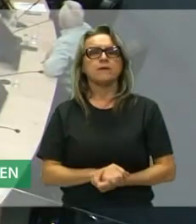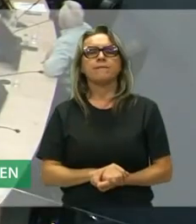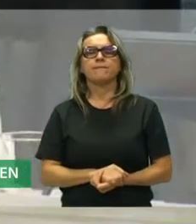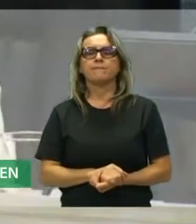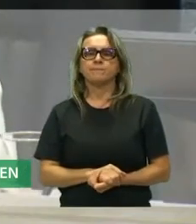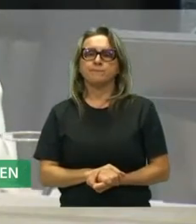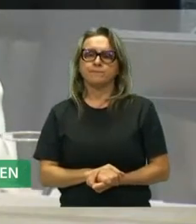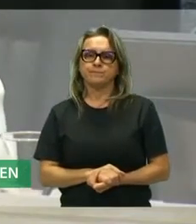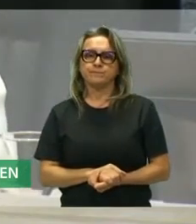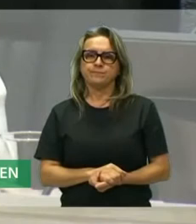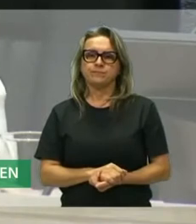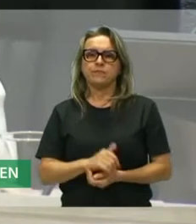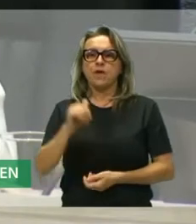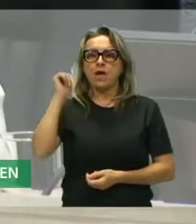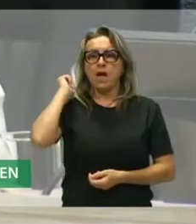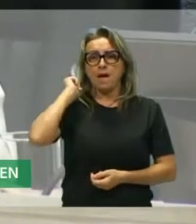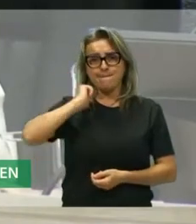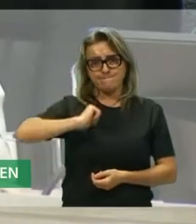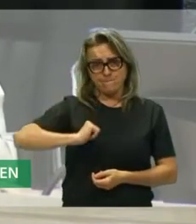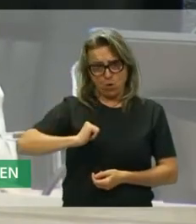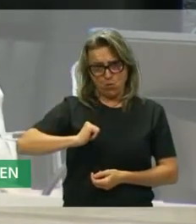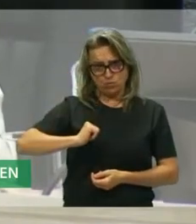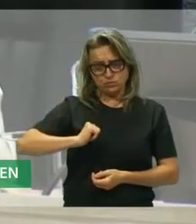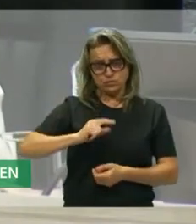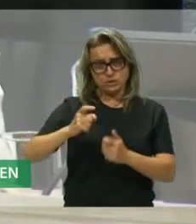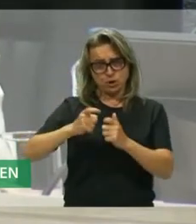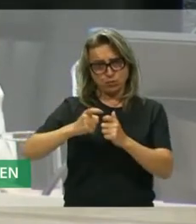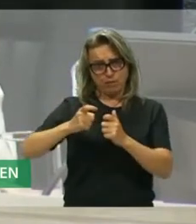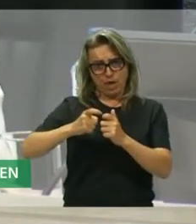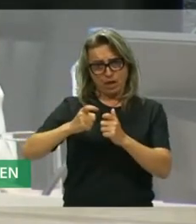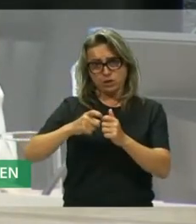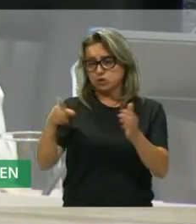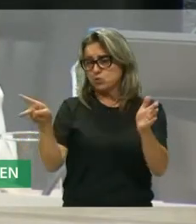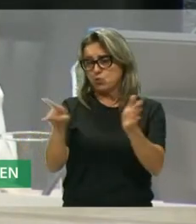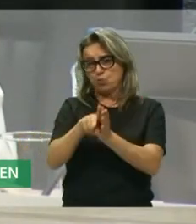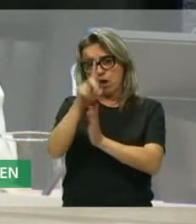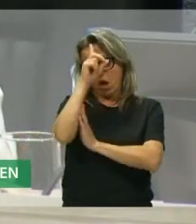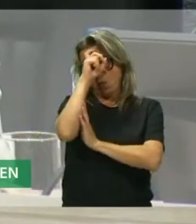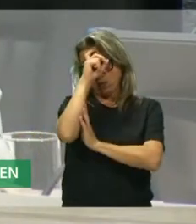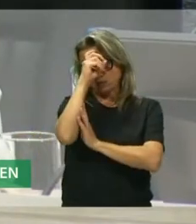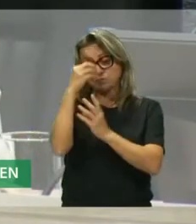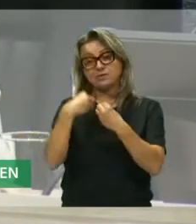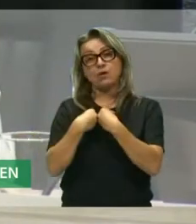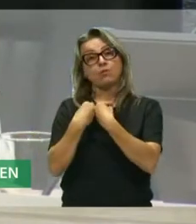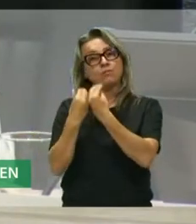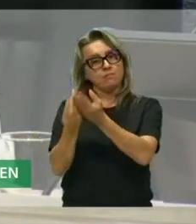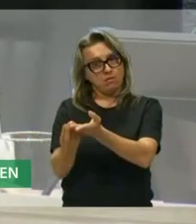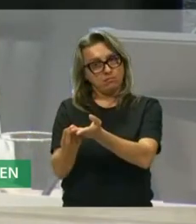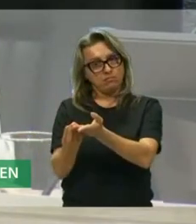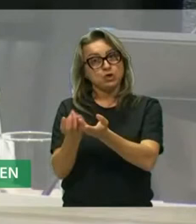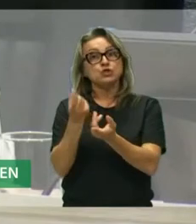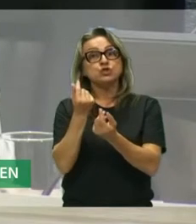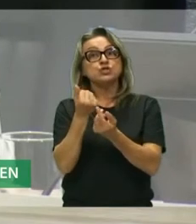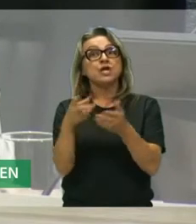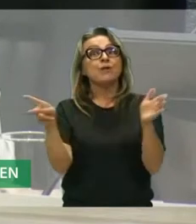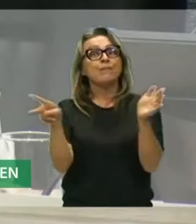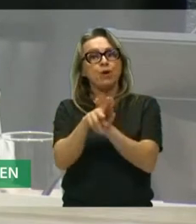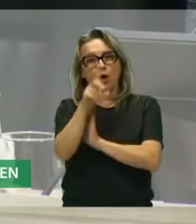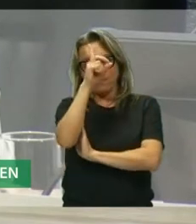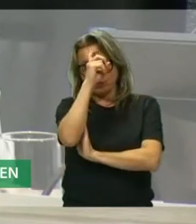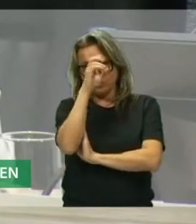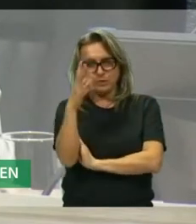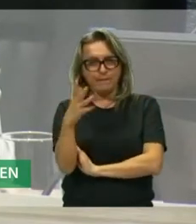do médico residente, ela é aportada totalmente pelo hospital. Esse dinheiro sai do Hospital Marieta, é um valor em torno de